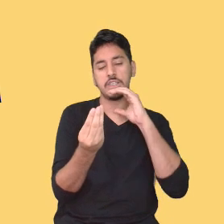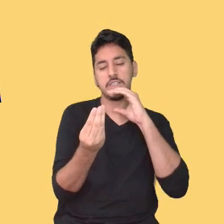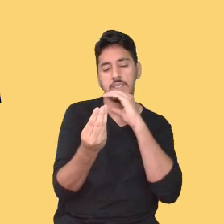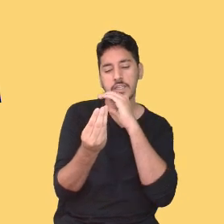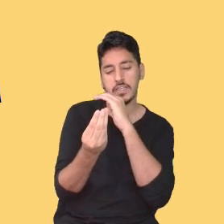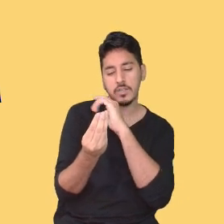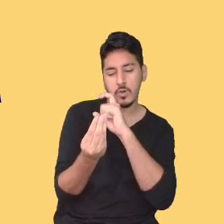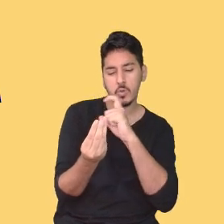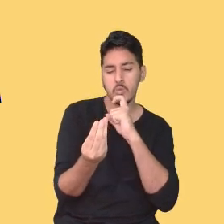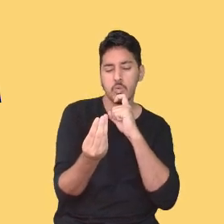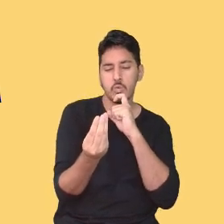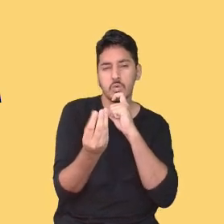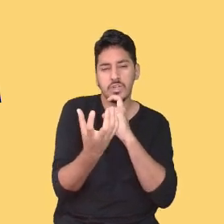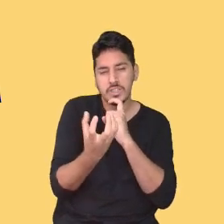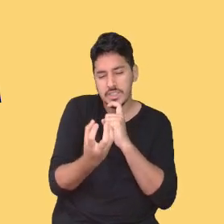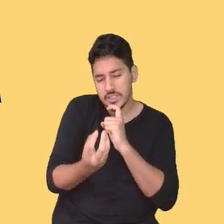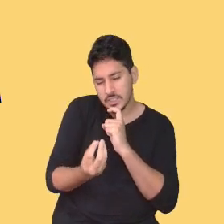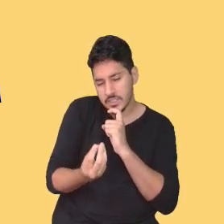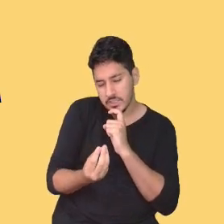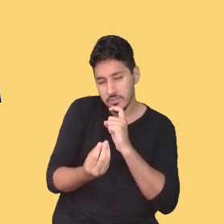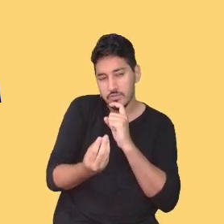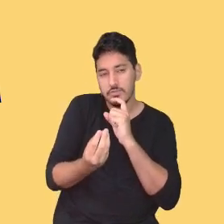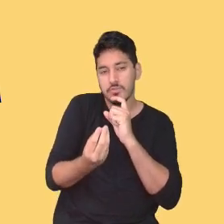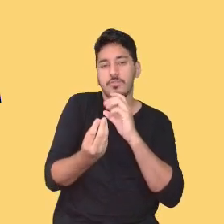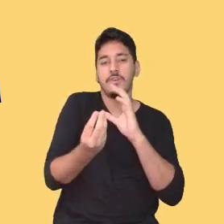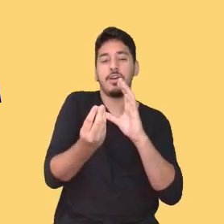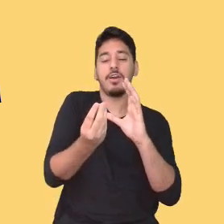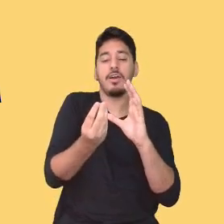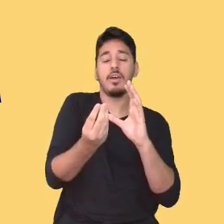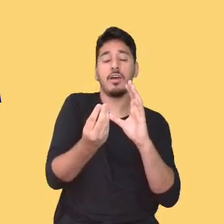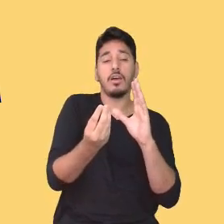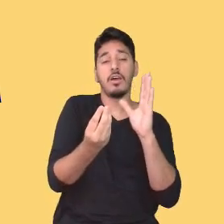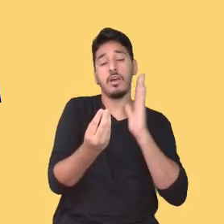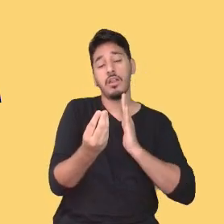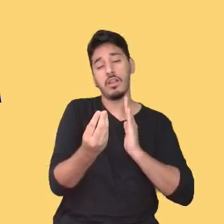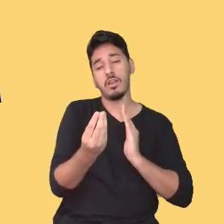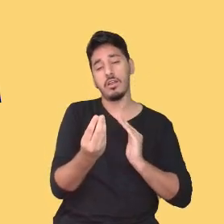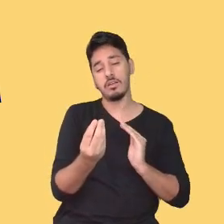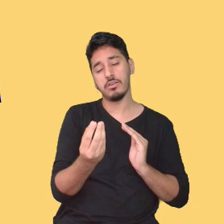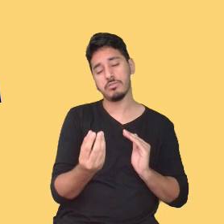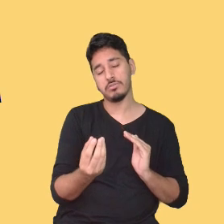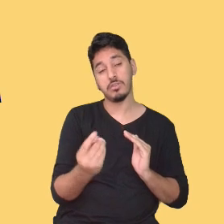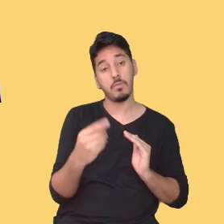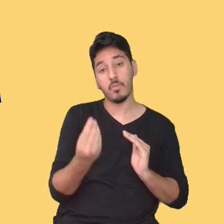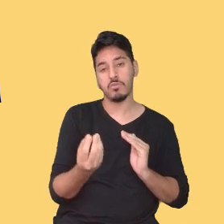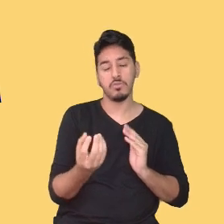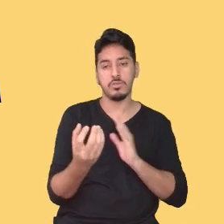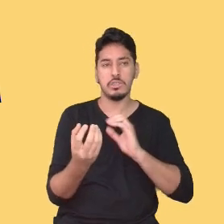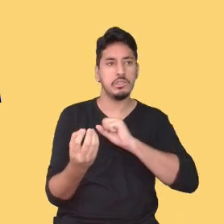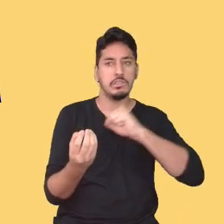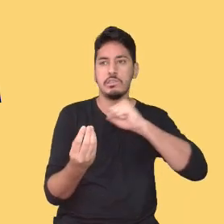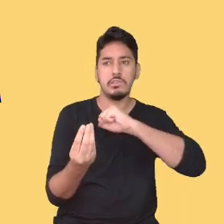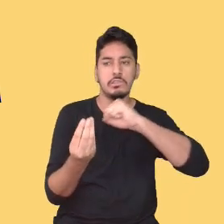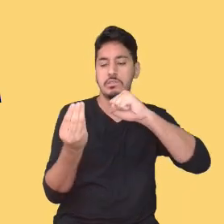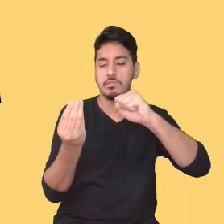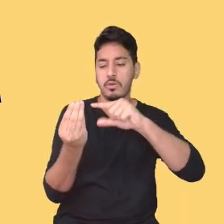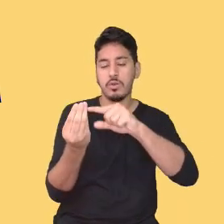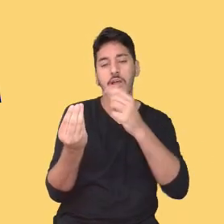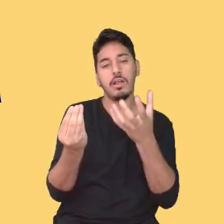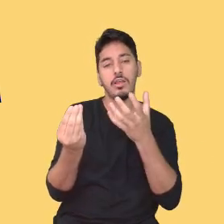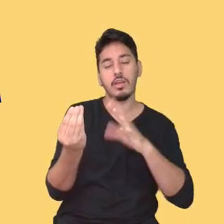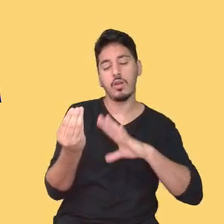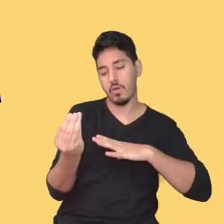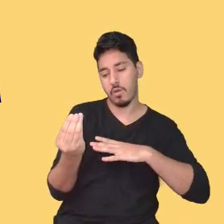esfria, aperta e daí afrouxa, sossega e depois desinquieta. O que ela quer da gente é